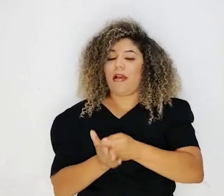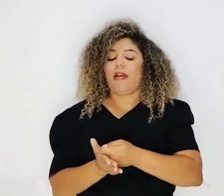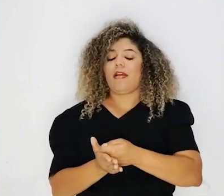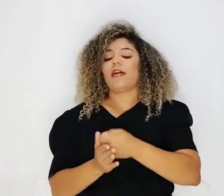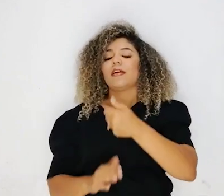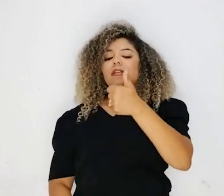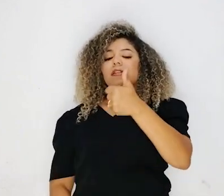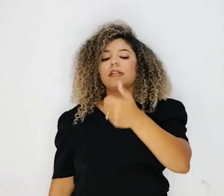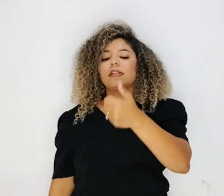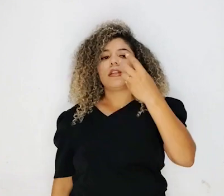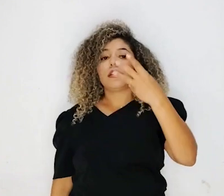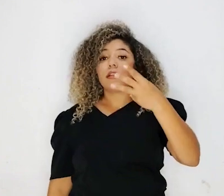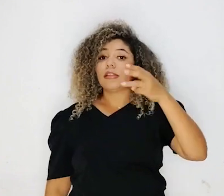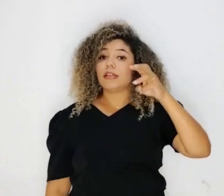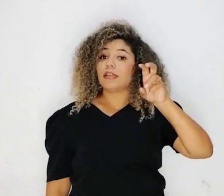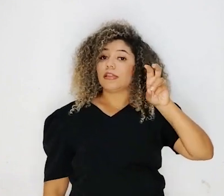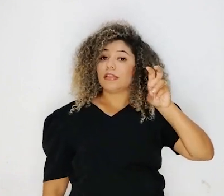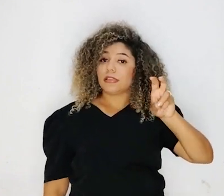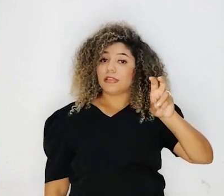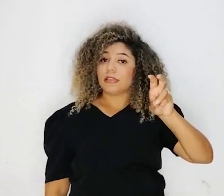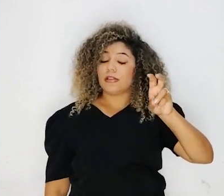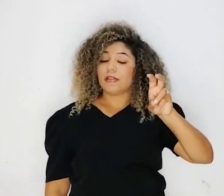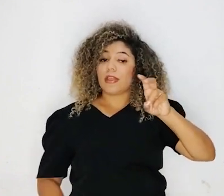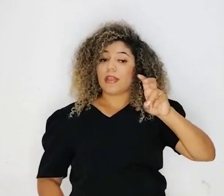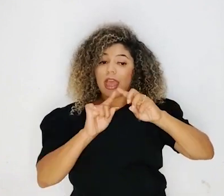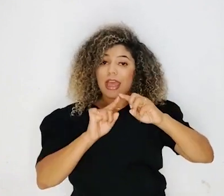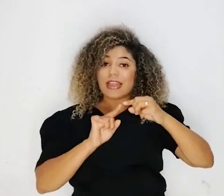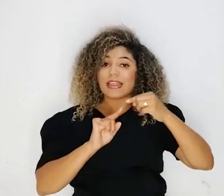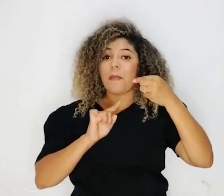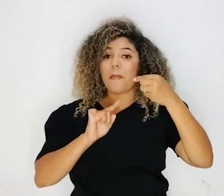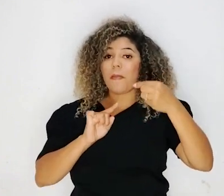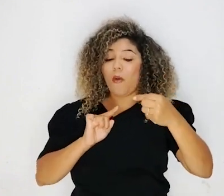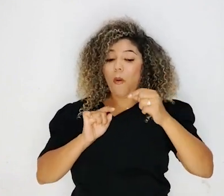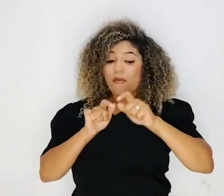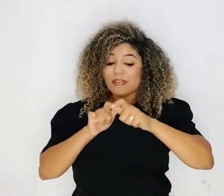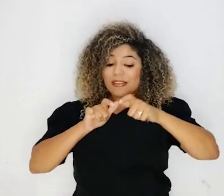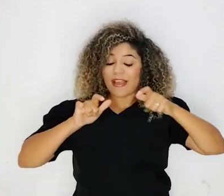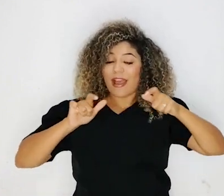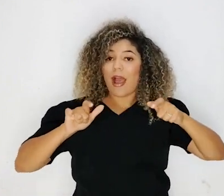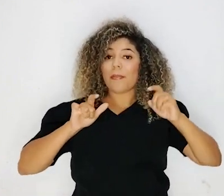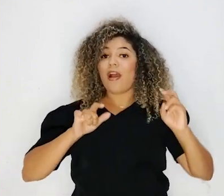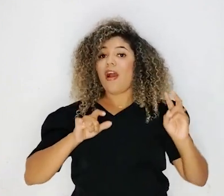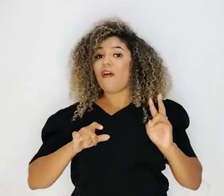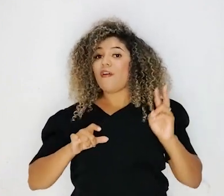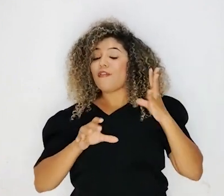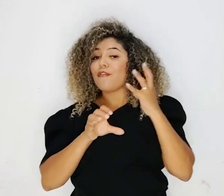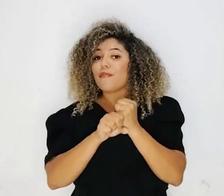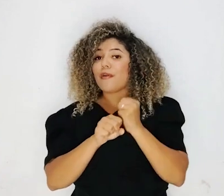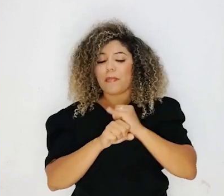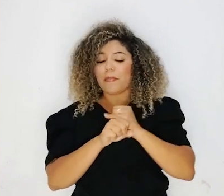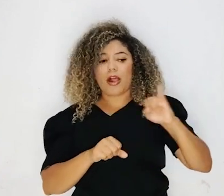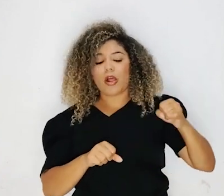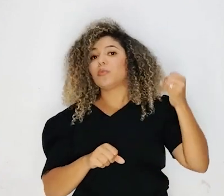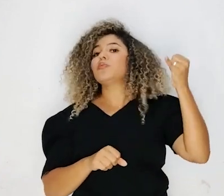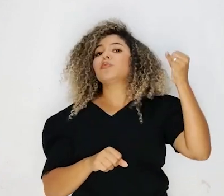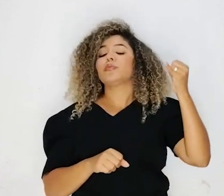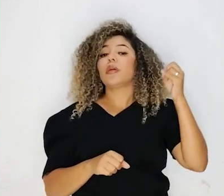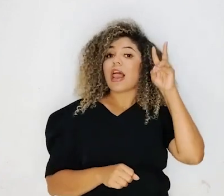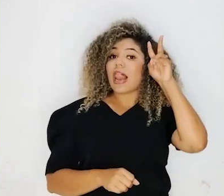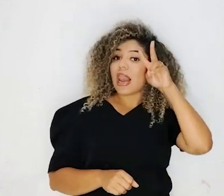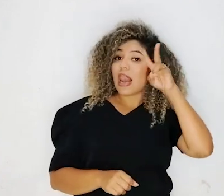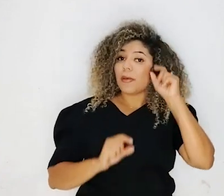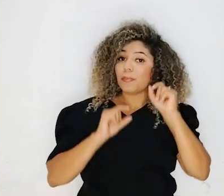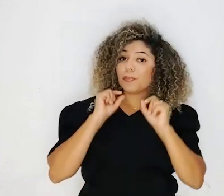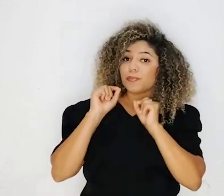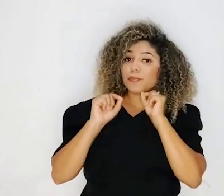de 135. E a partir desse valor é que a gente pode calcular esses juros embutidos. Lembra